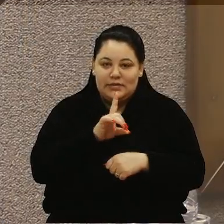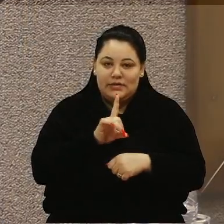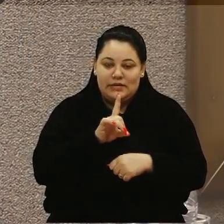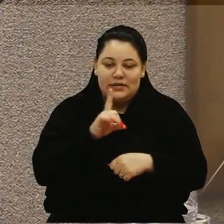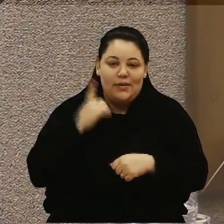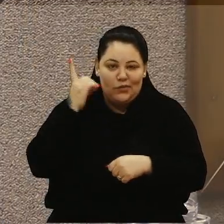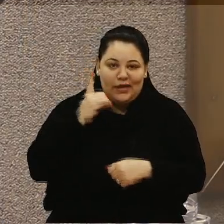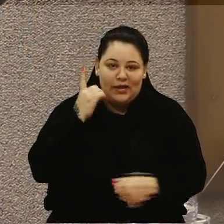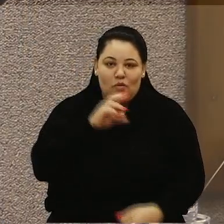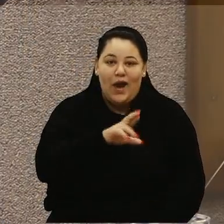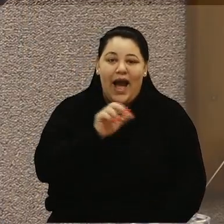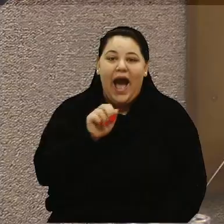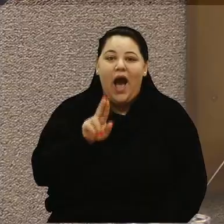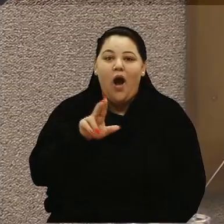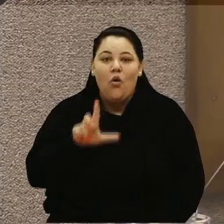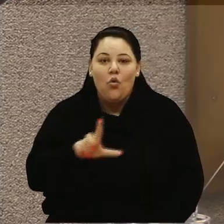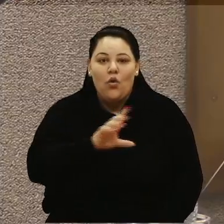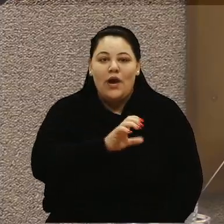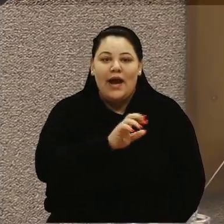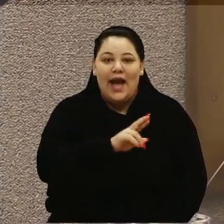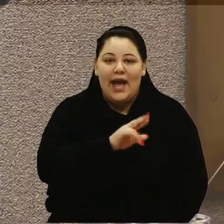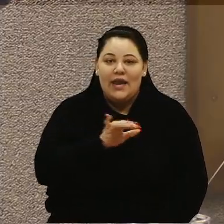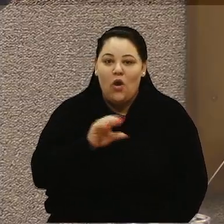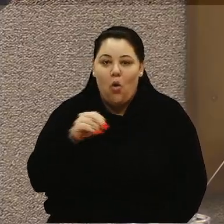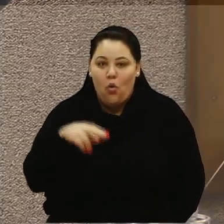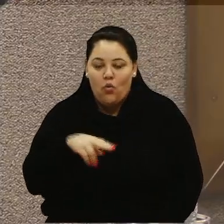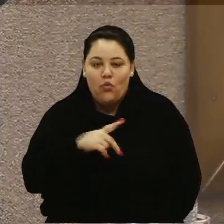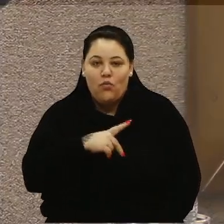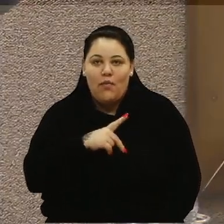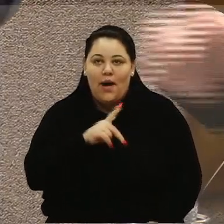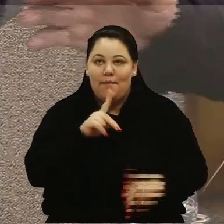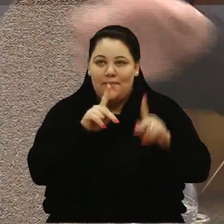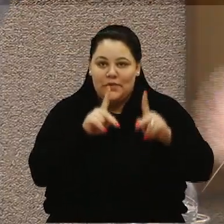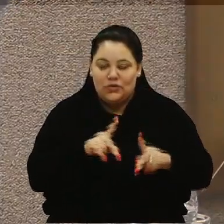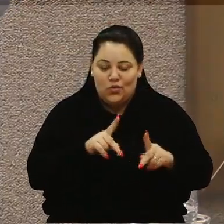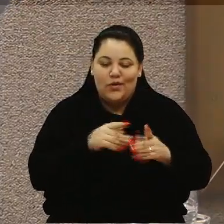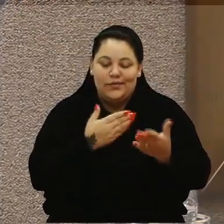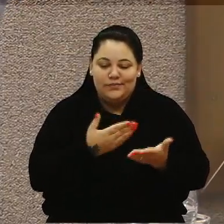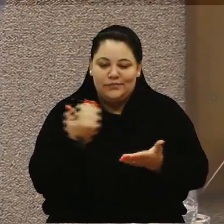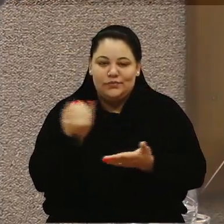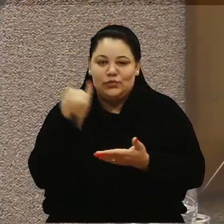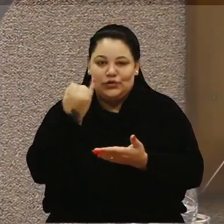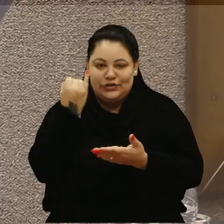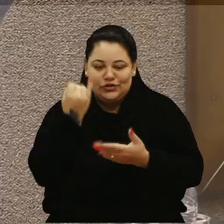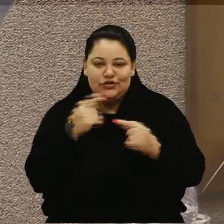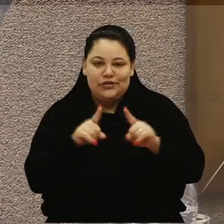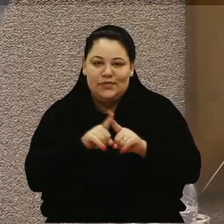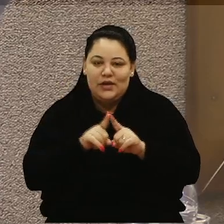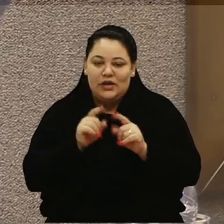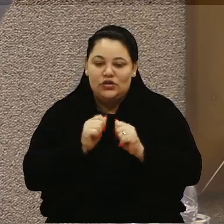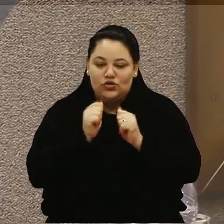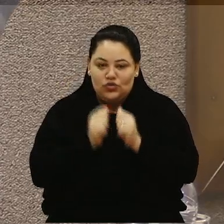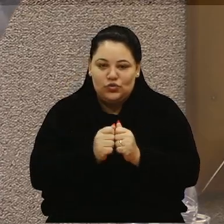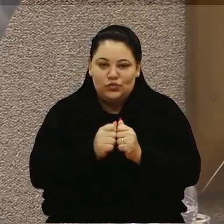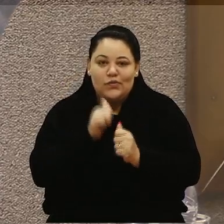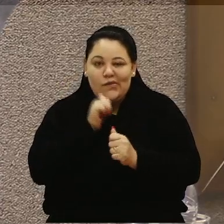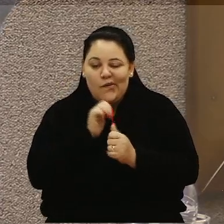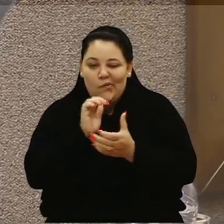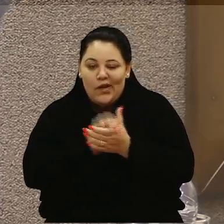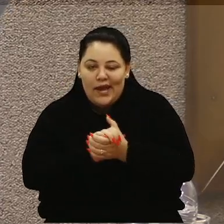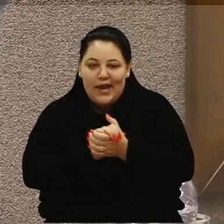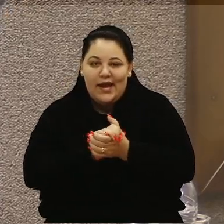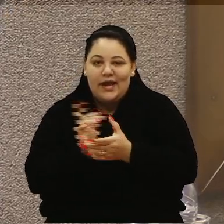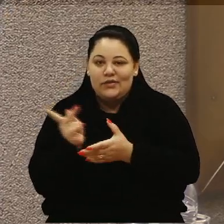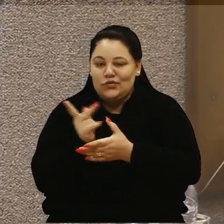pessoa que esteve preso, exilado, né? E junto com a companheira dele, né, durante